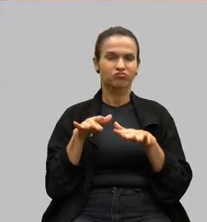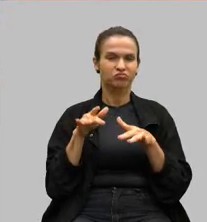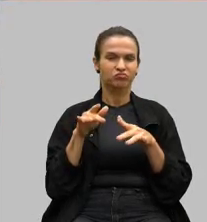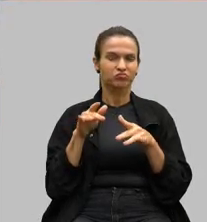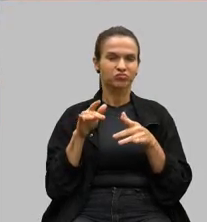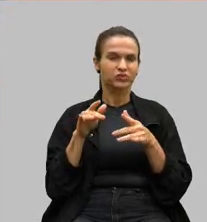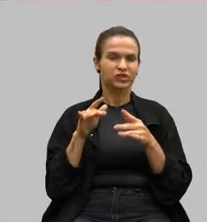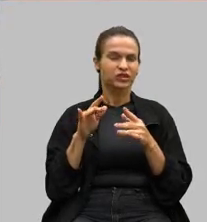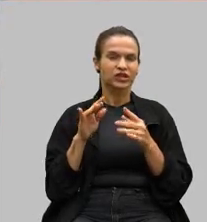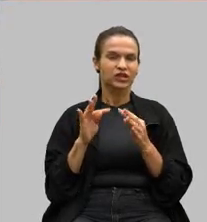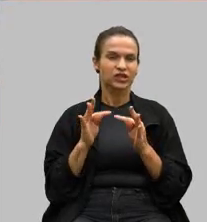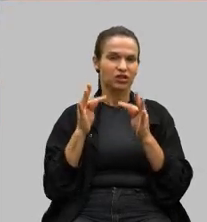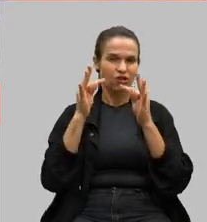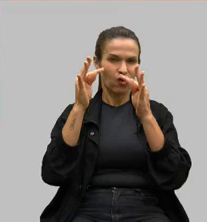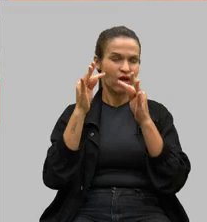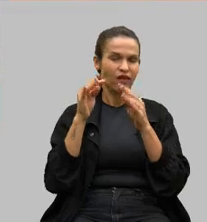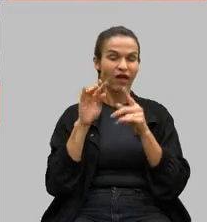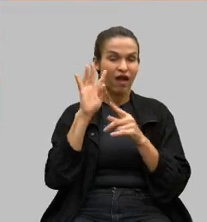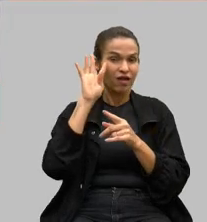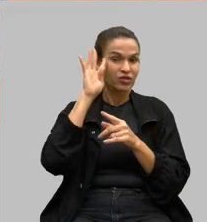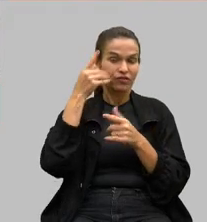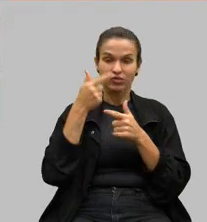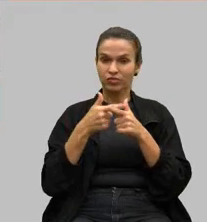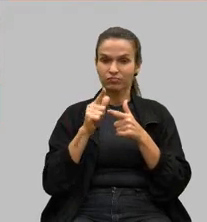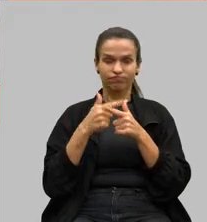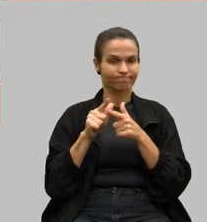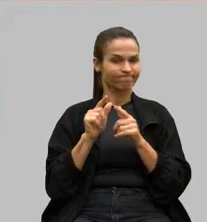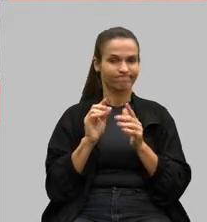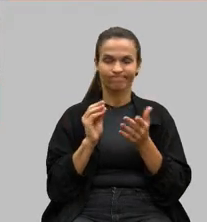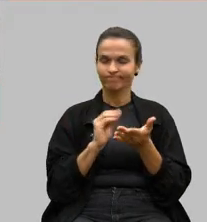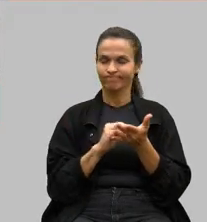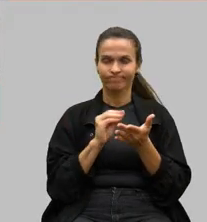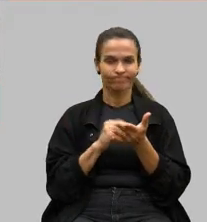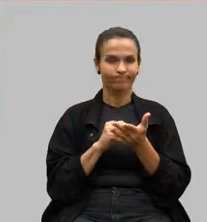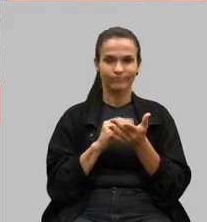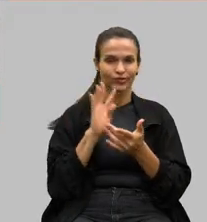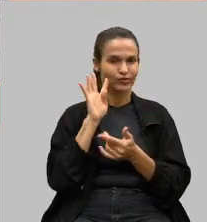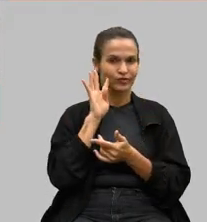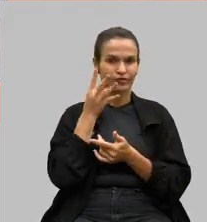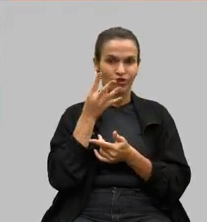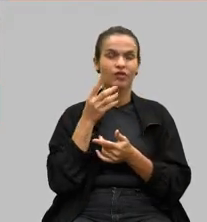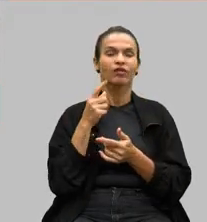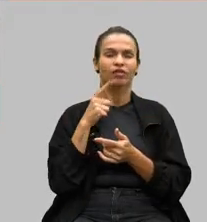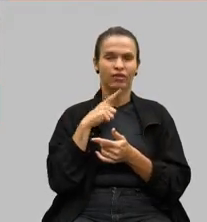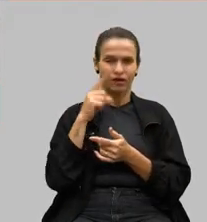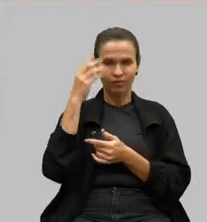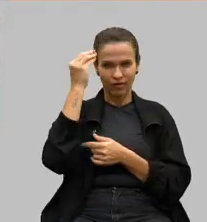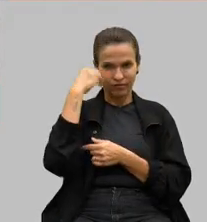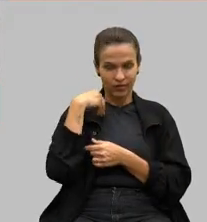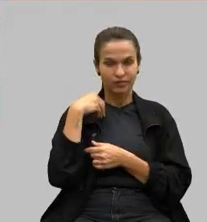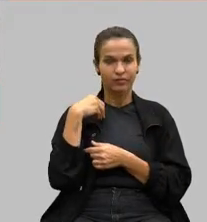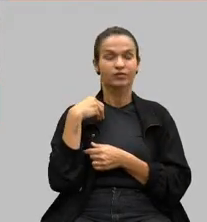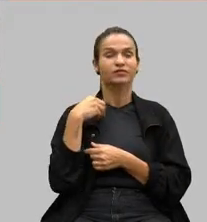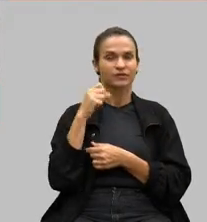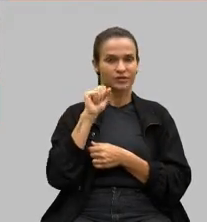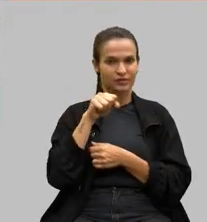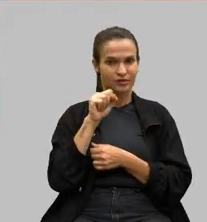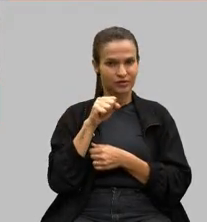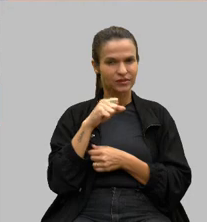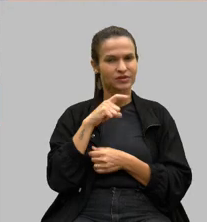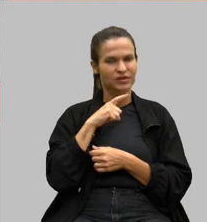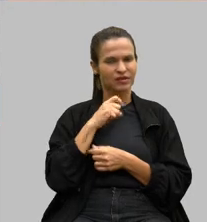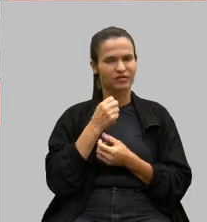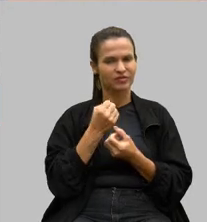vai resolver os problemas e não resolveremos porque tem uma fragilidade muito grande então a gente tem muito essa